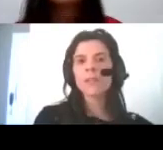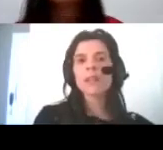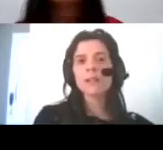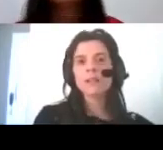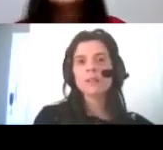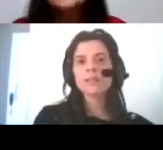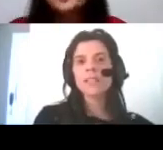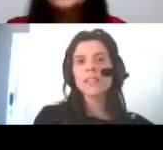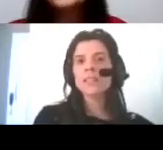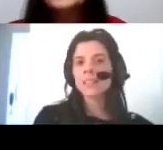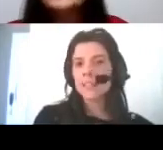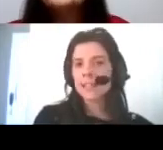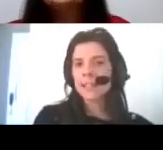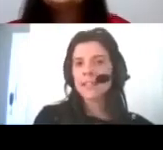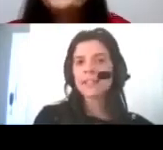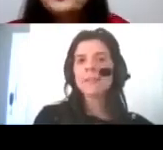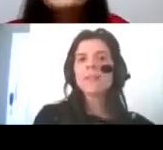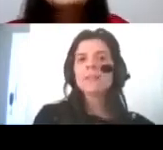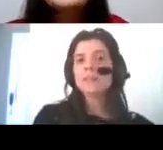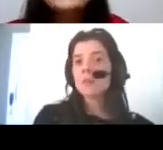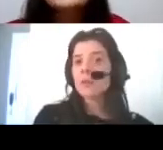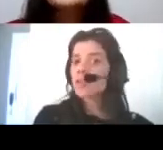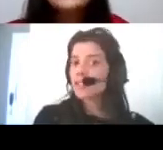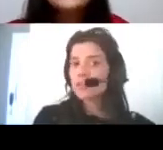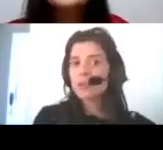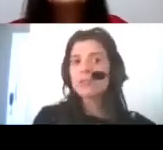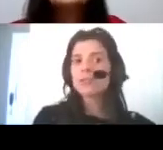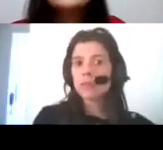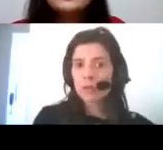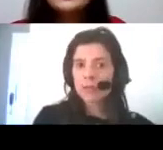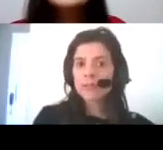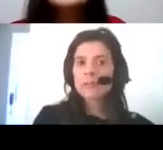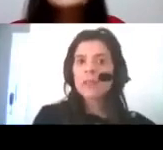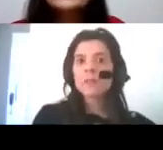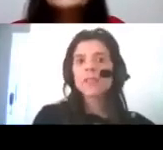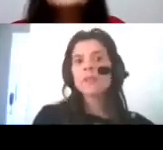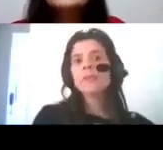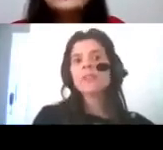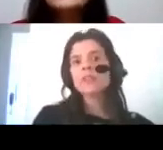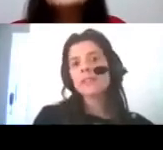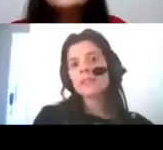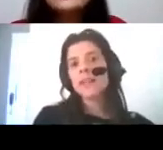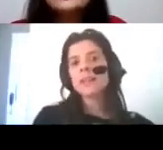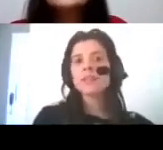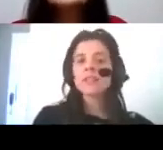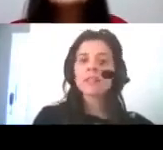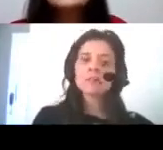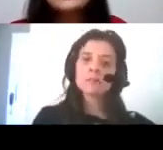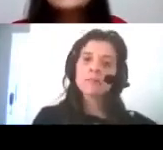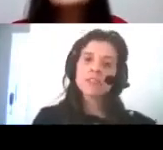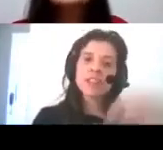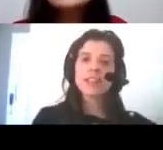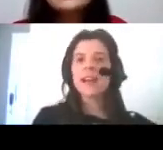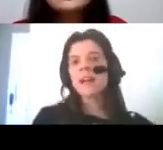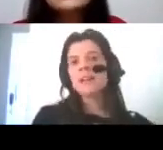né? Sim, eu acrescentaria aí, né, fazer uma boa gestão de pessoas. Isso. Porque não é porque você é externo que você